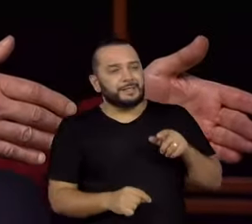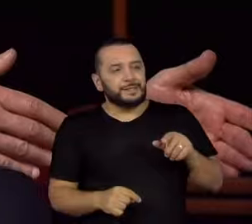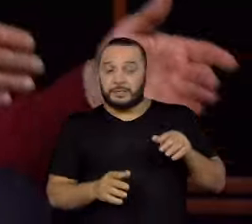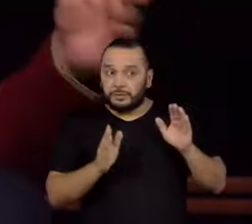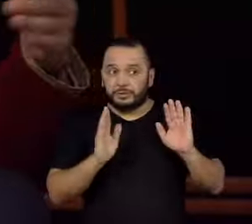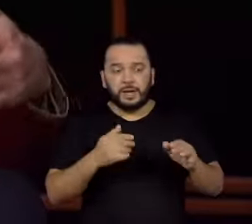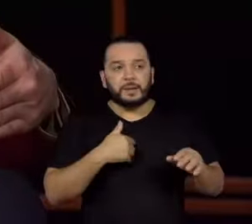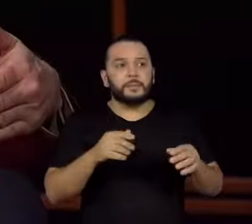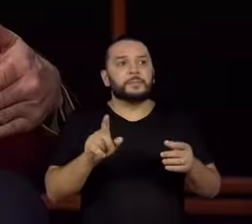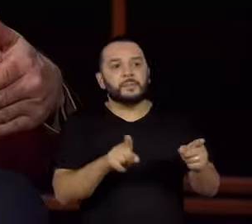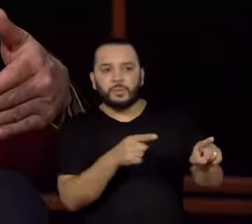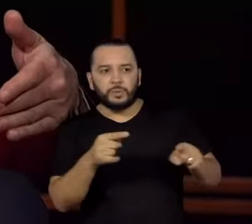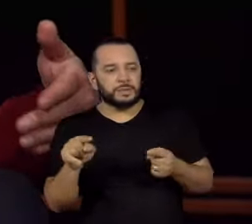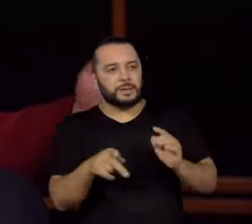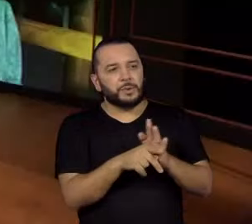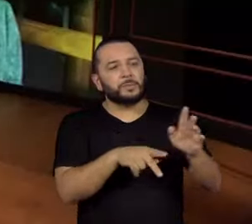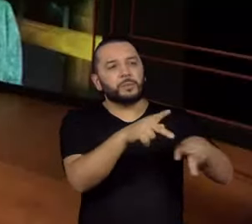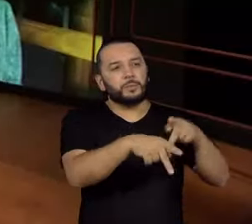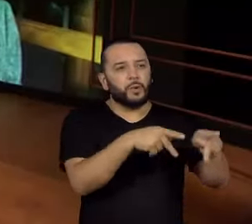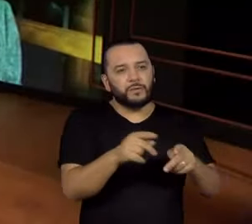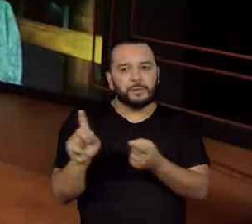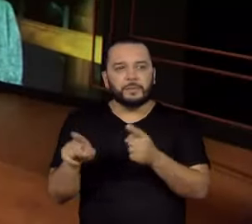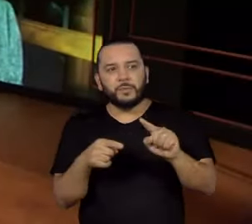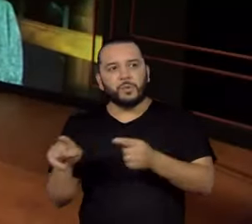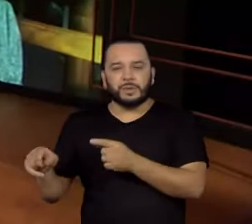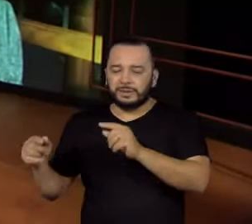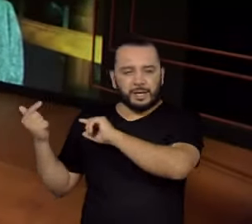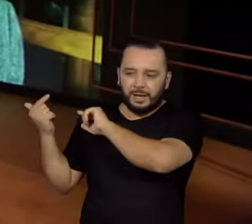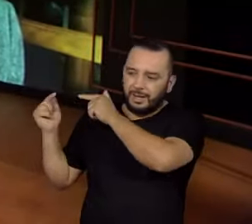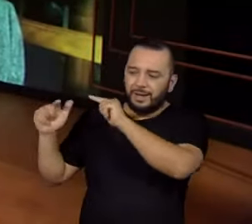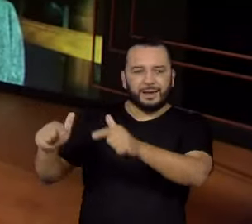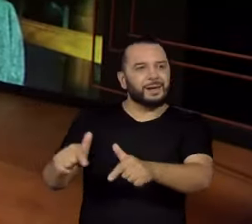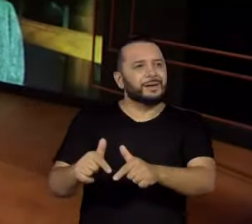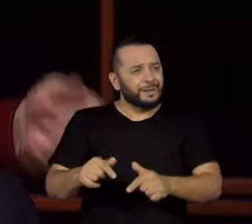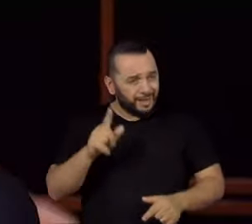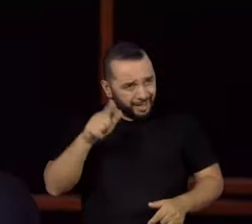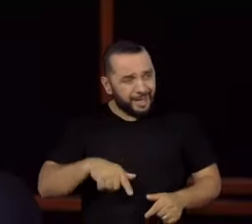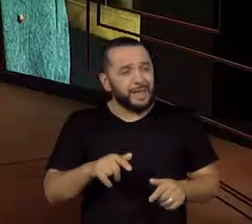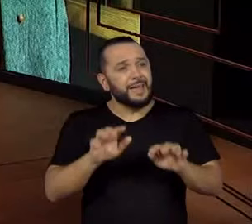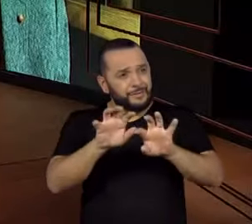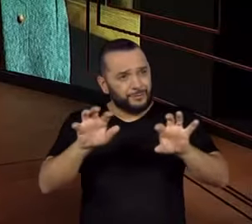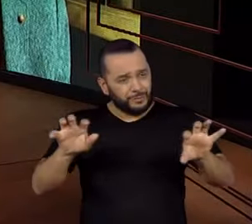o popular e o clássico. Isso é uma influência que você recebeu do Kohlreuter?